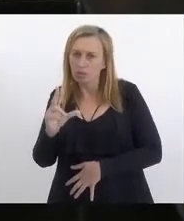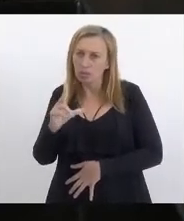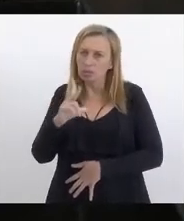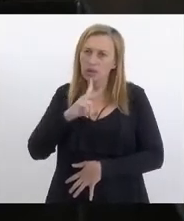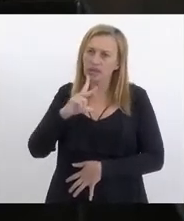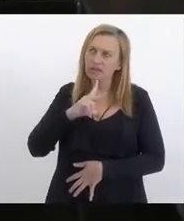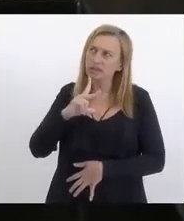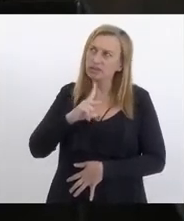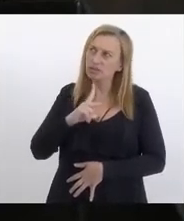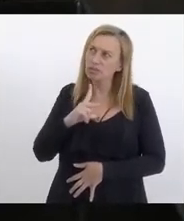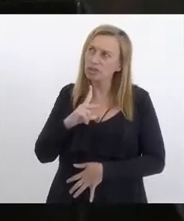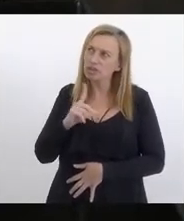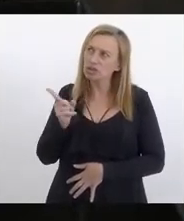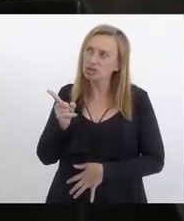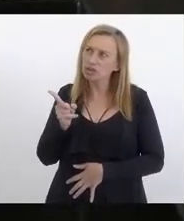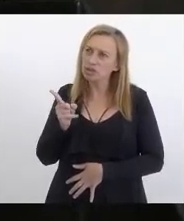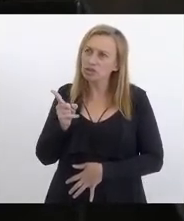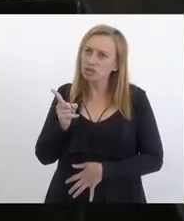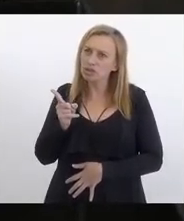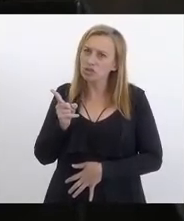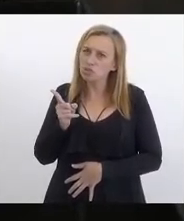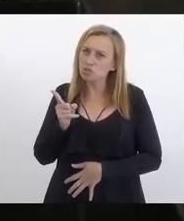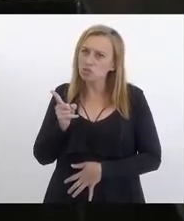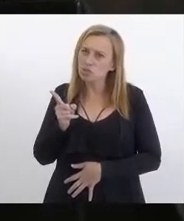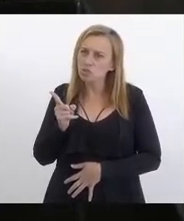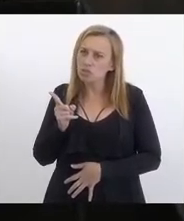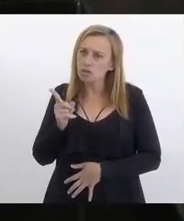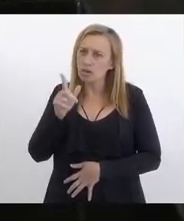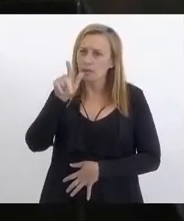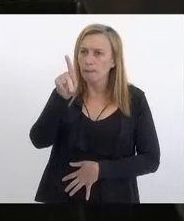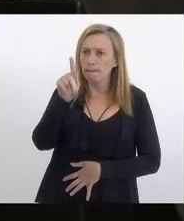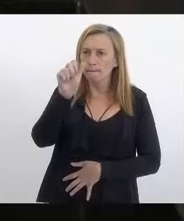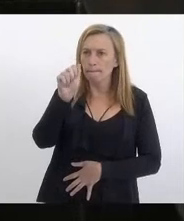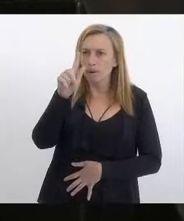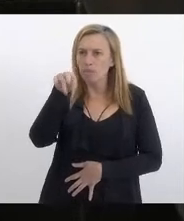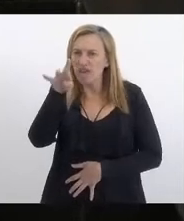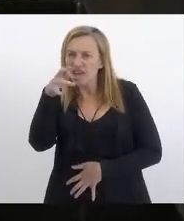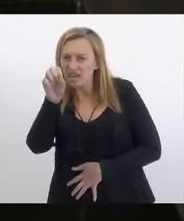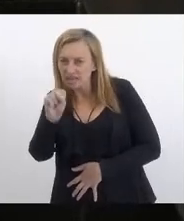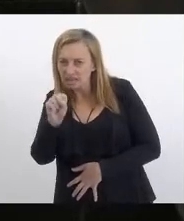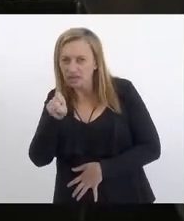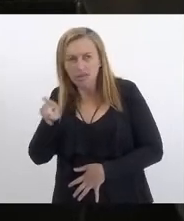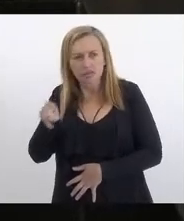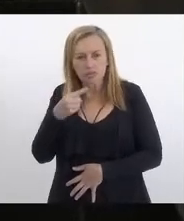particularmente na localidade da Palmeiras.